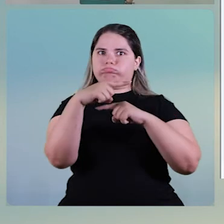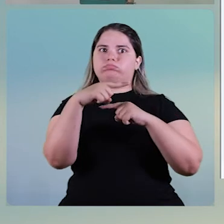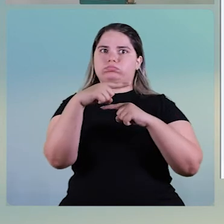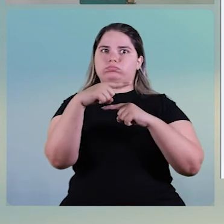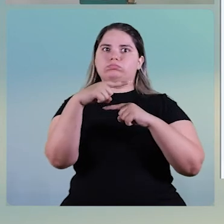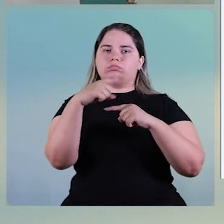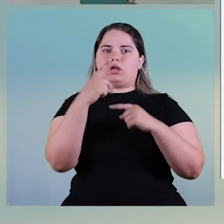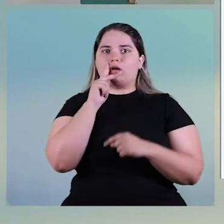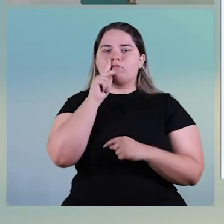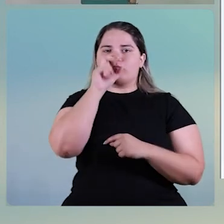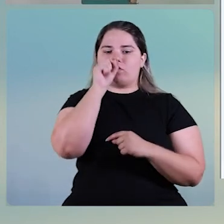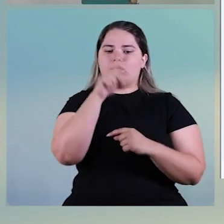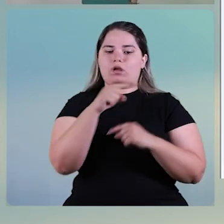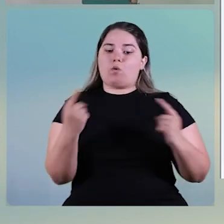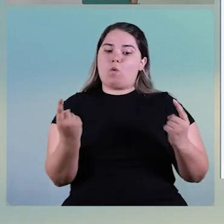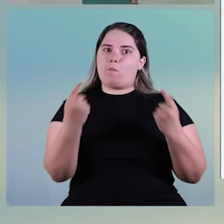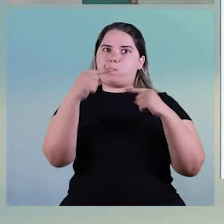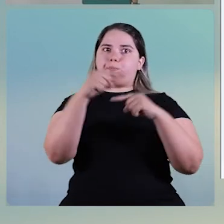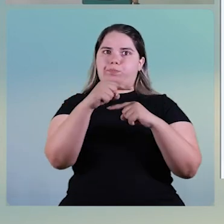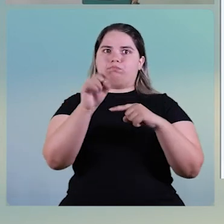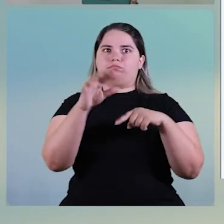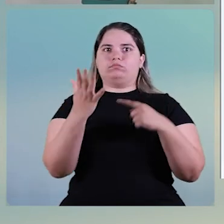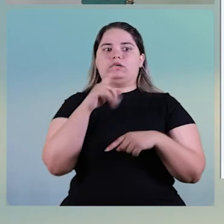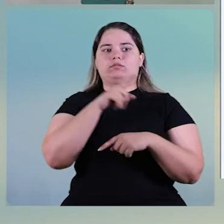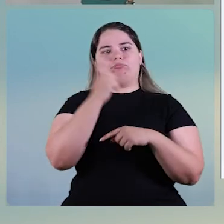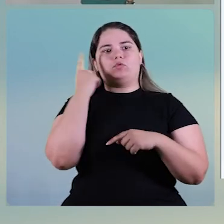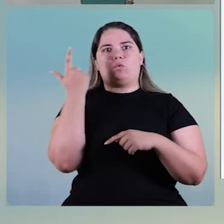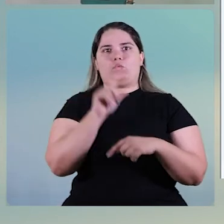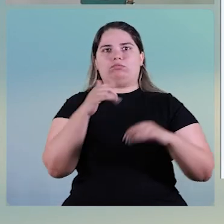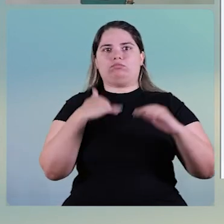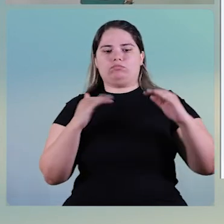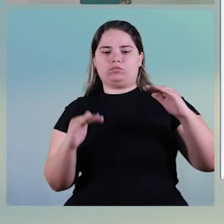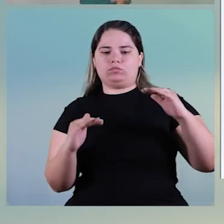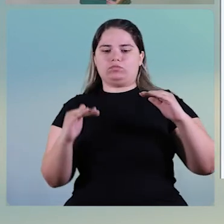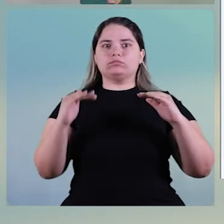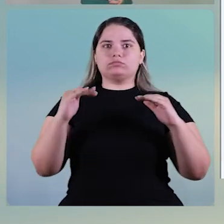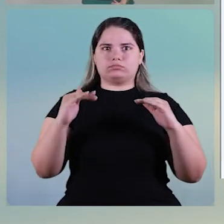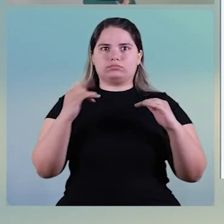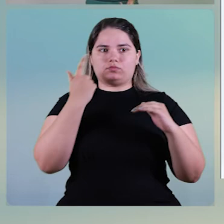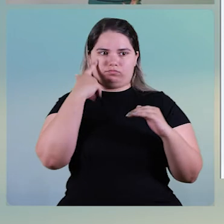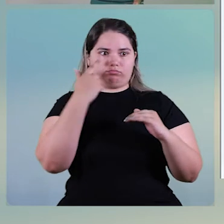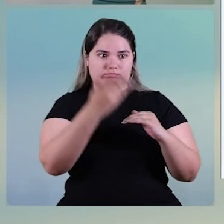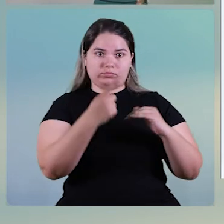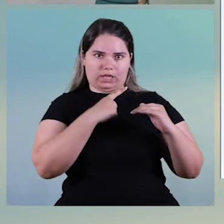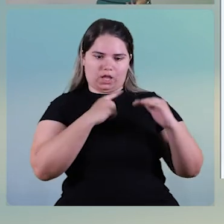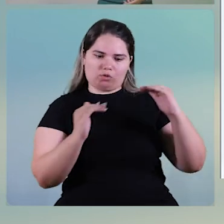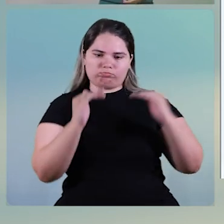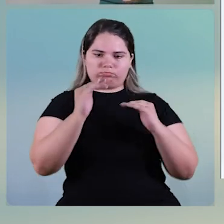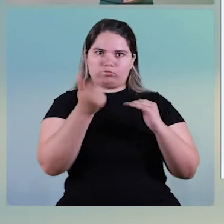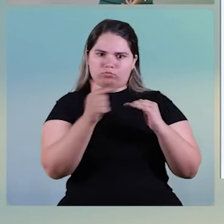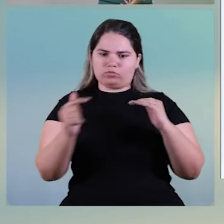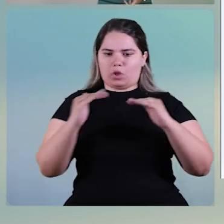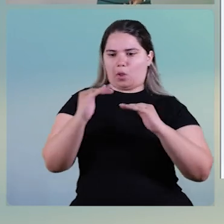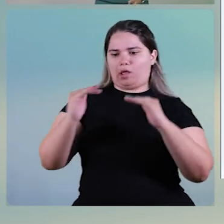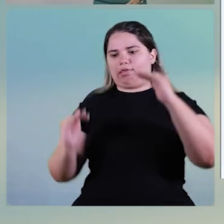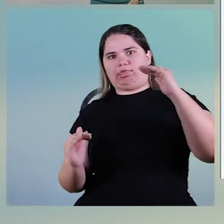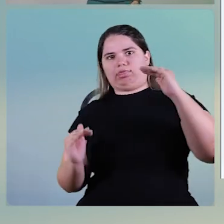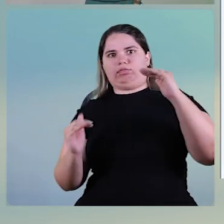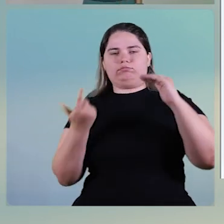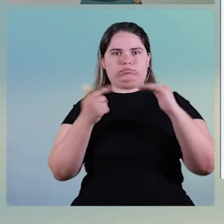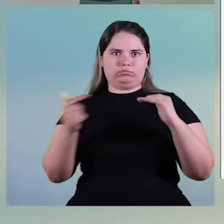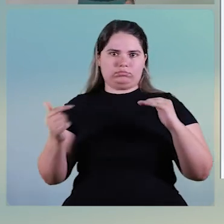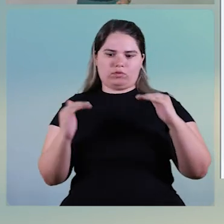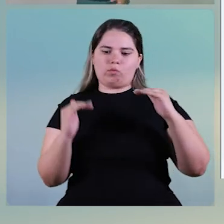equilíbrio. Então, o momento de uma força em relação a um ponto, em relação a um eixo de